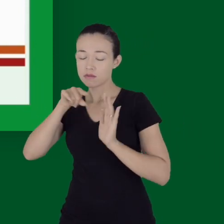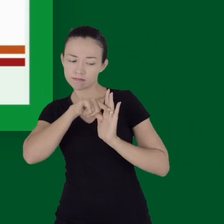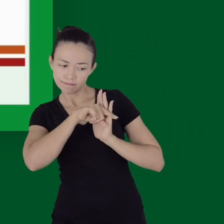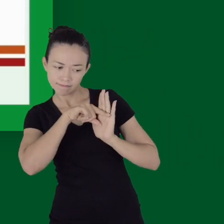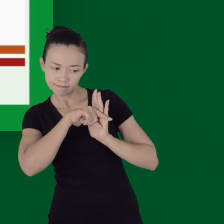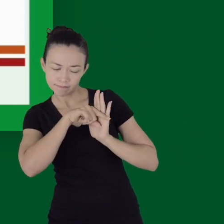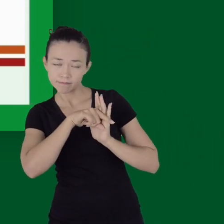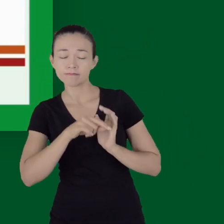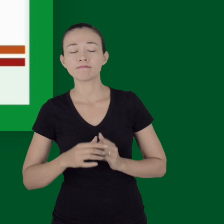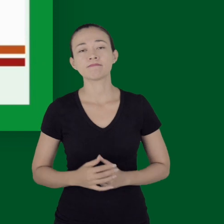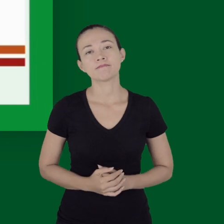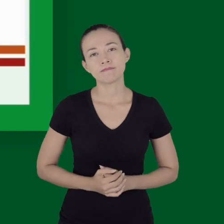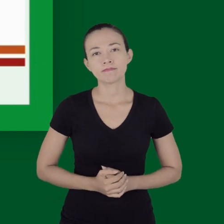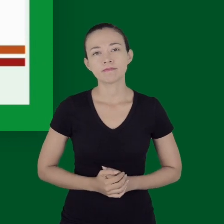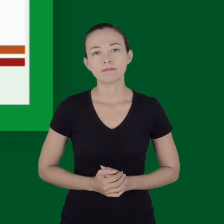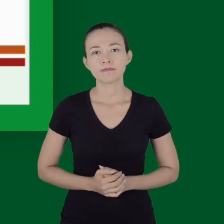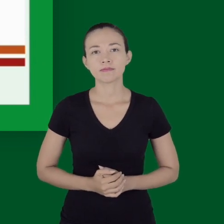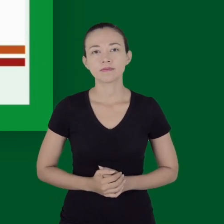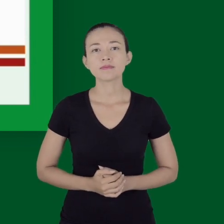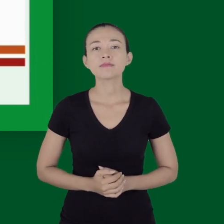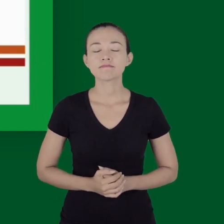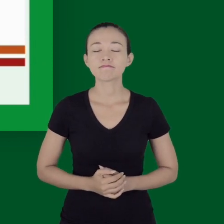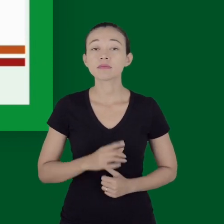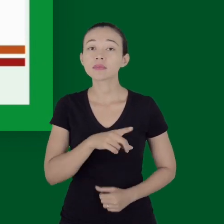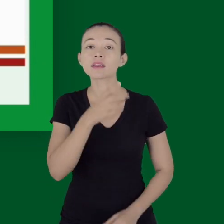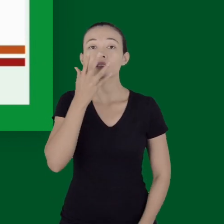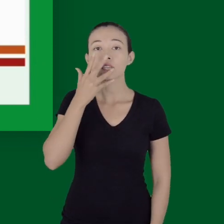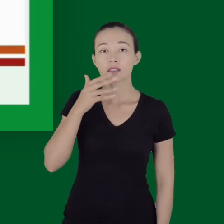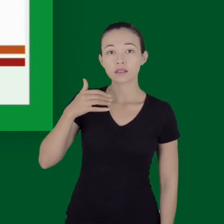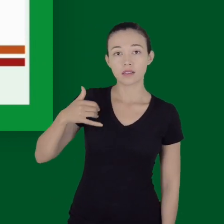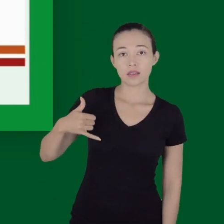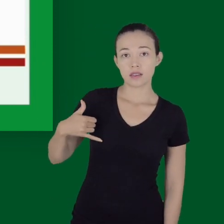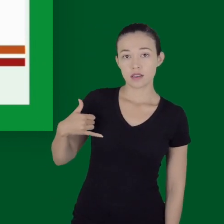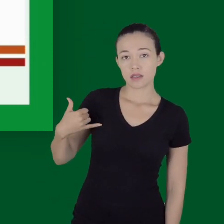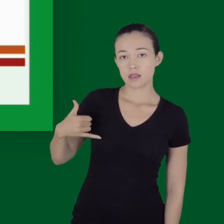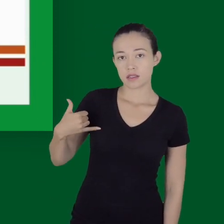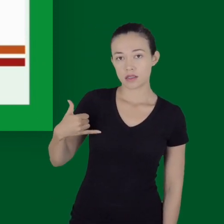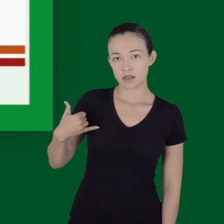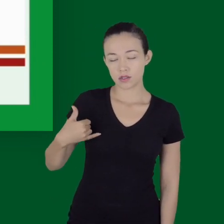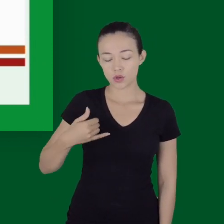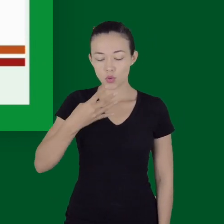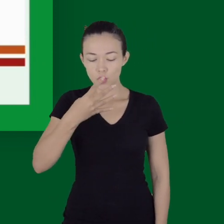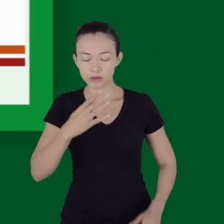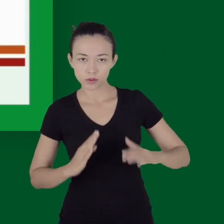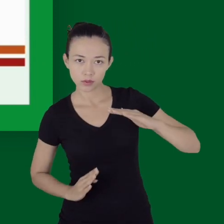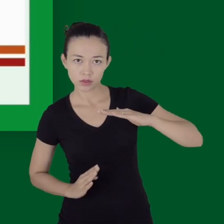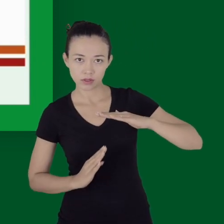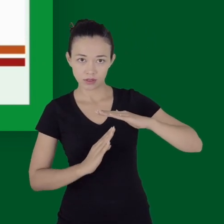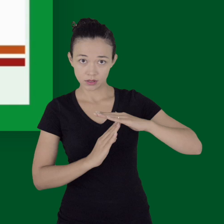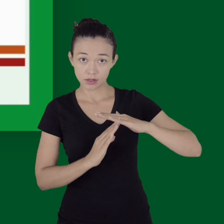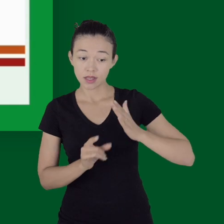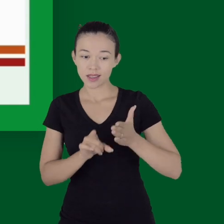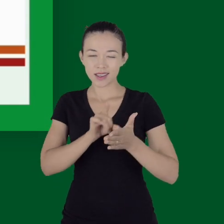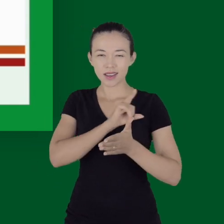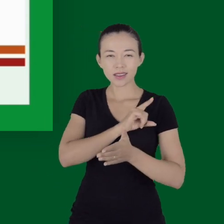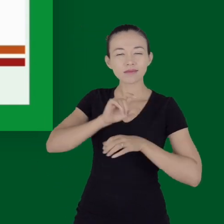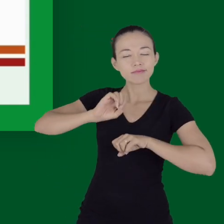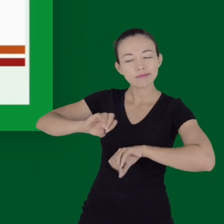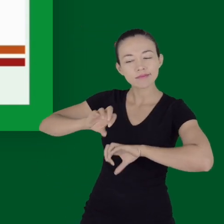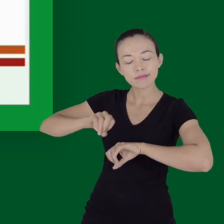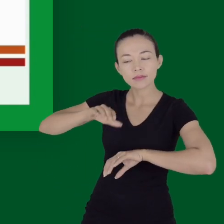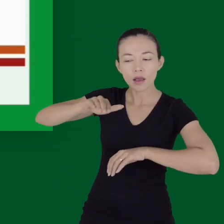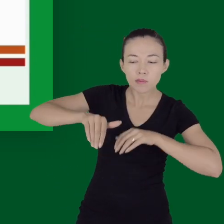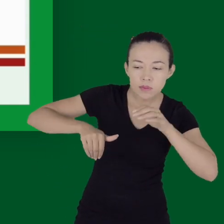uma investigação apropriada. Crianças de 1 a 4 anos de idade apresentam 8 vezes menos riscos